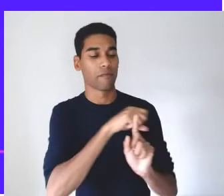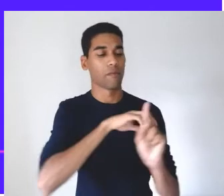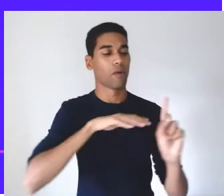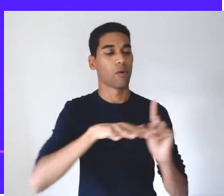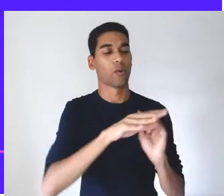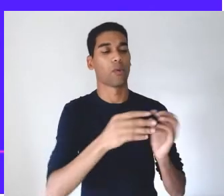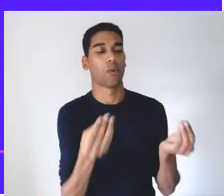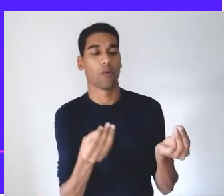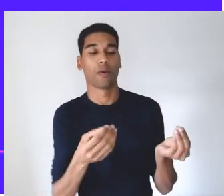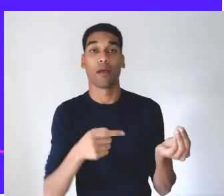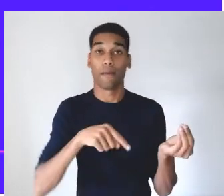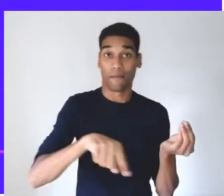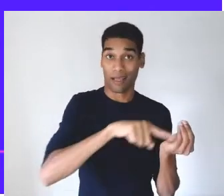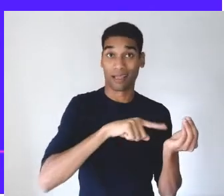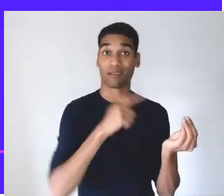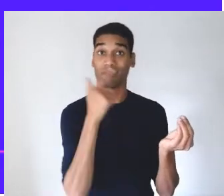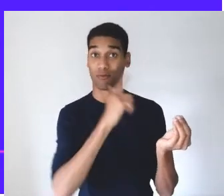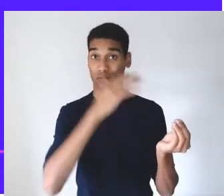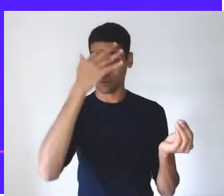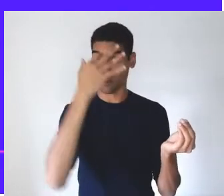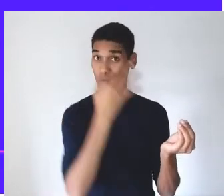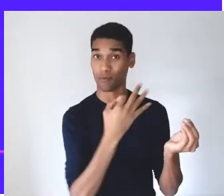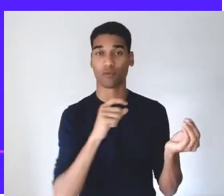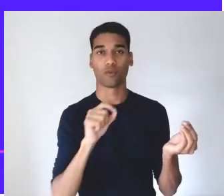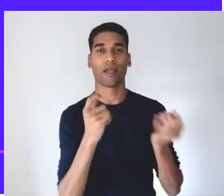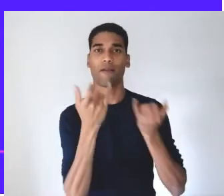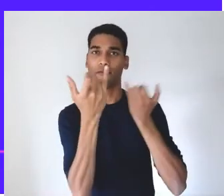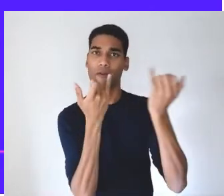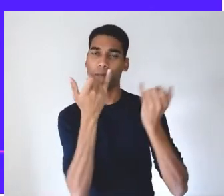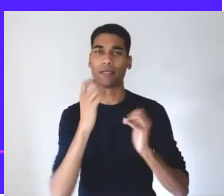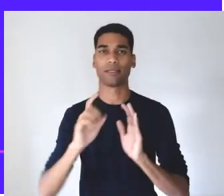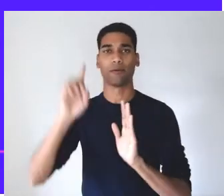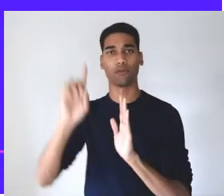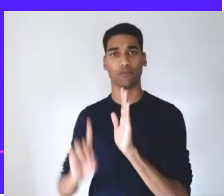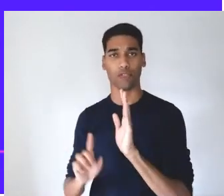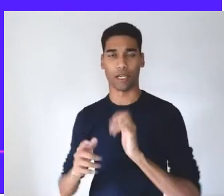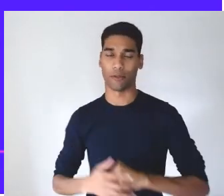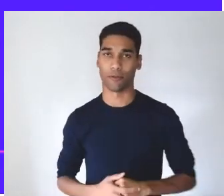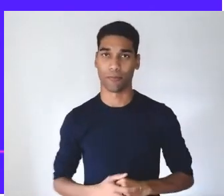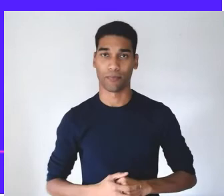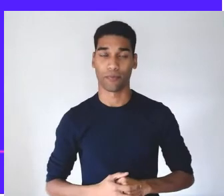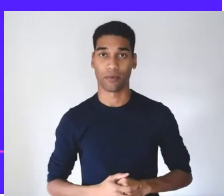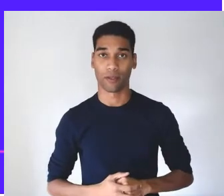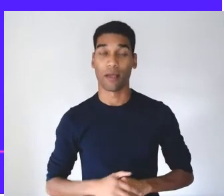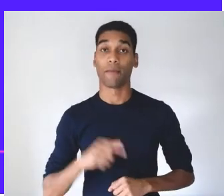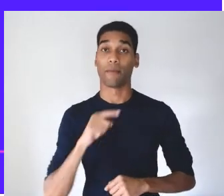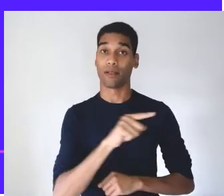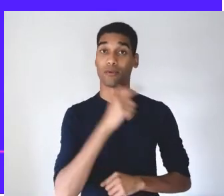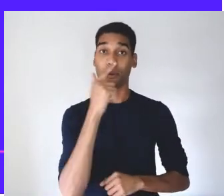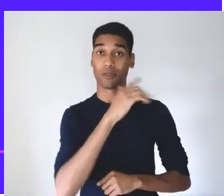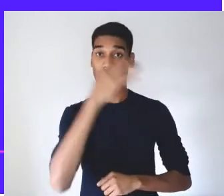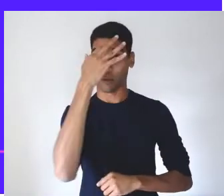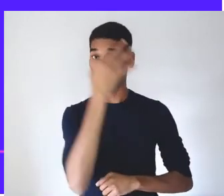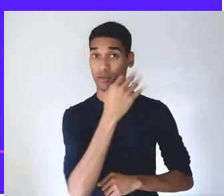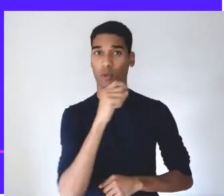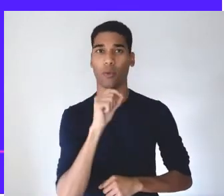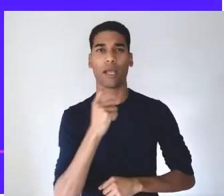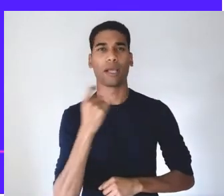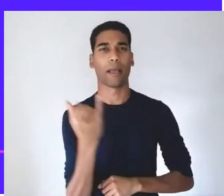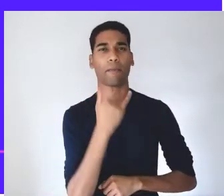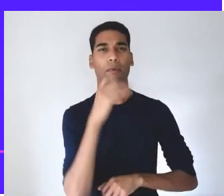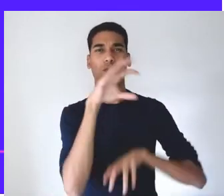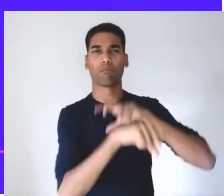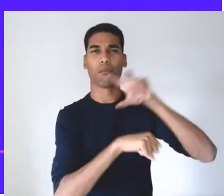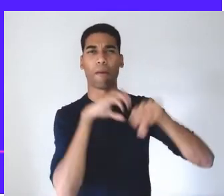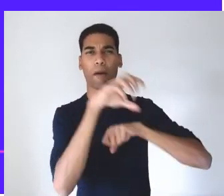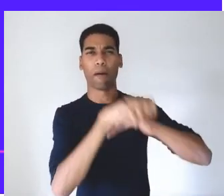da informação como um direito, para que as pessoas entendam que é importante se informar-se, consumir a informação, mesmo que